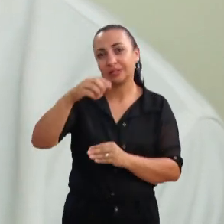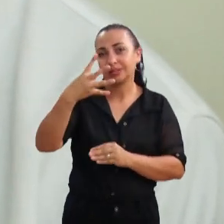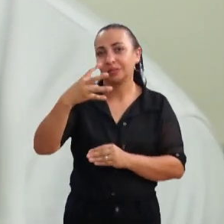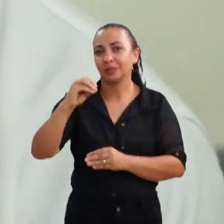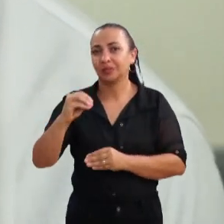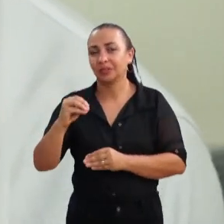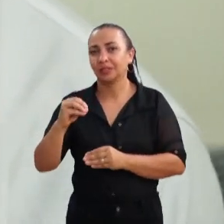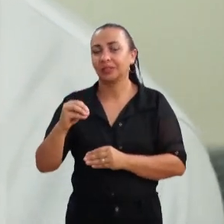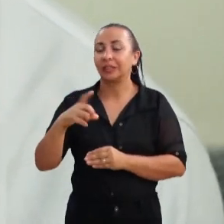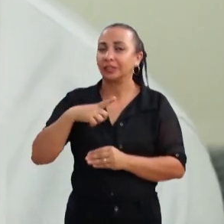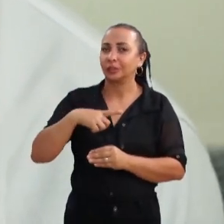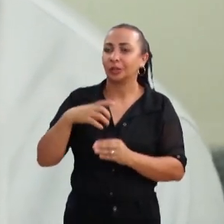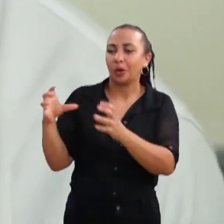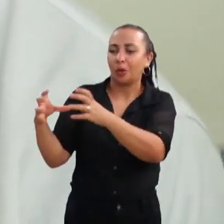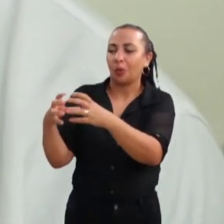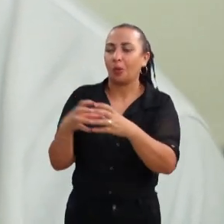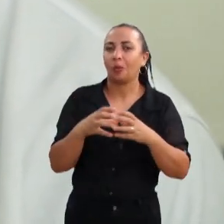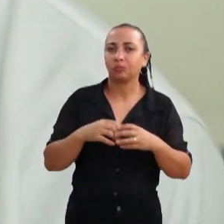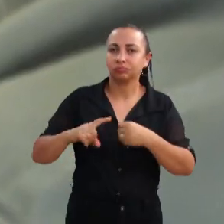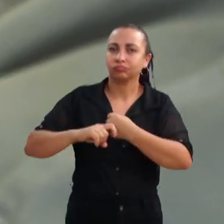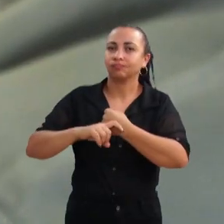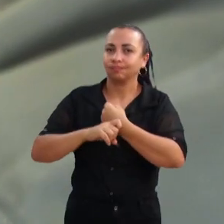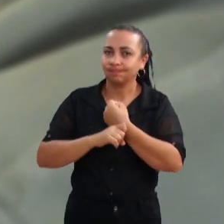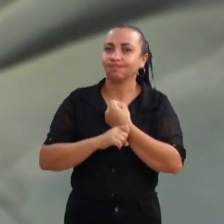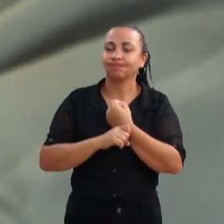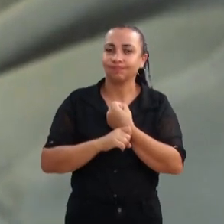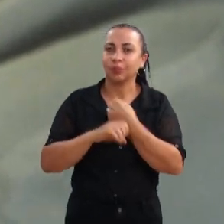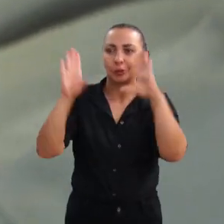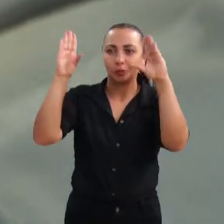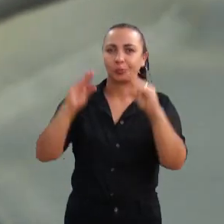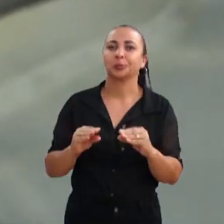740 unidades formadoras de colônia, né? O que